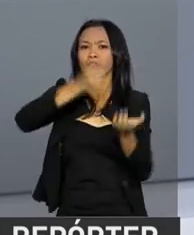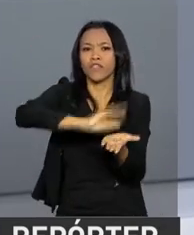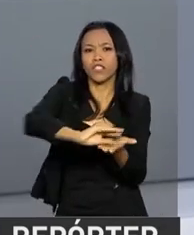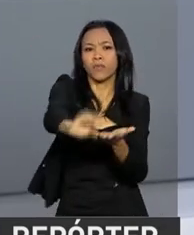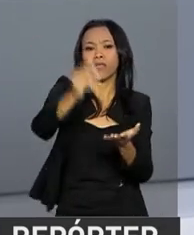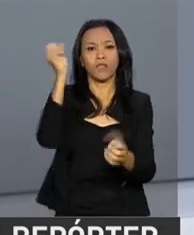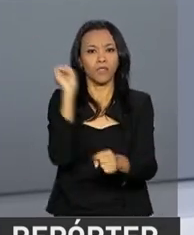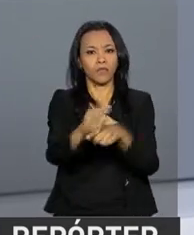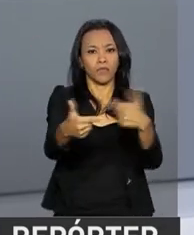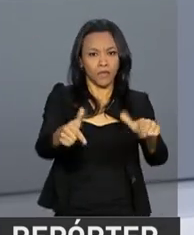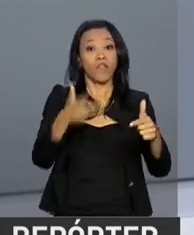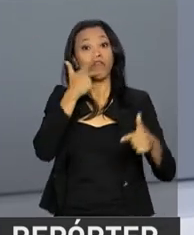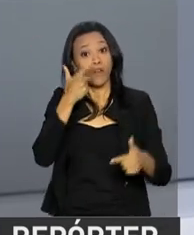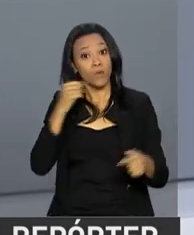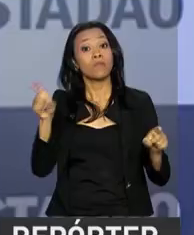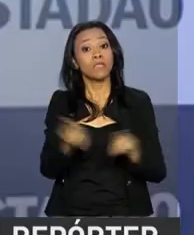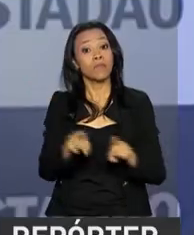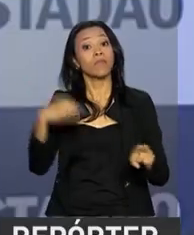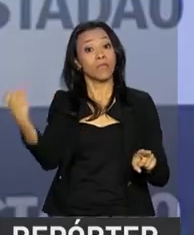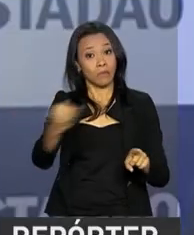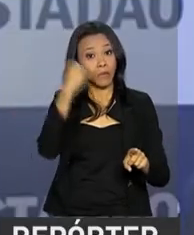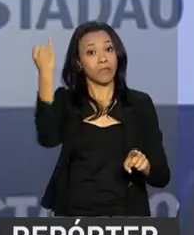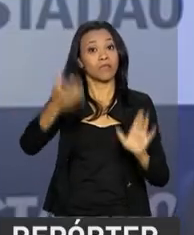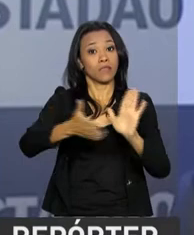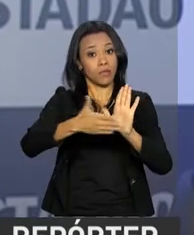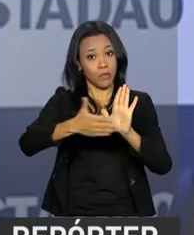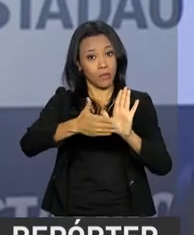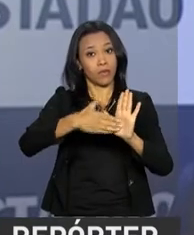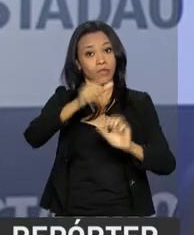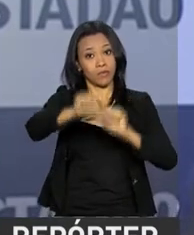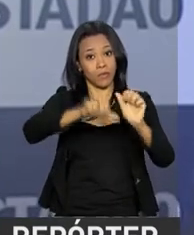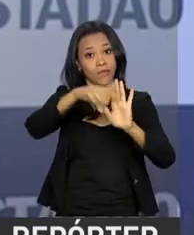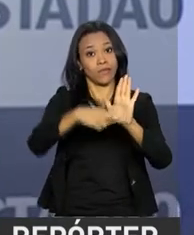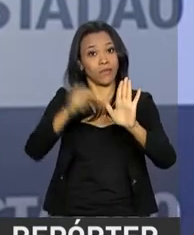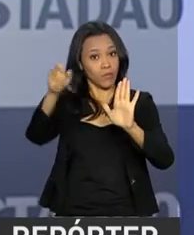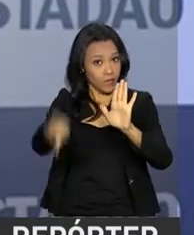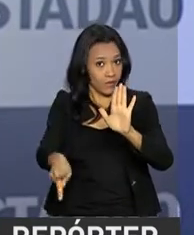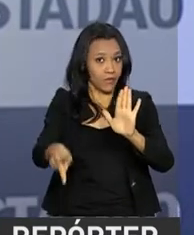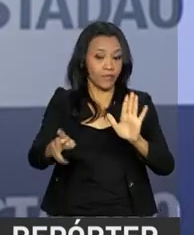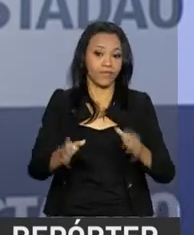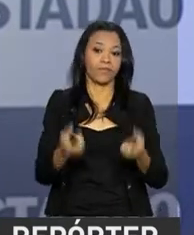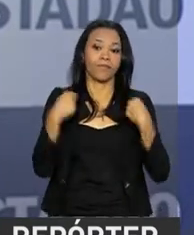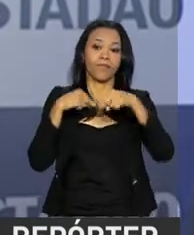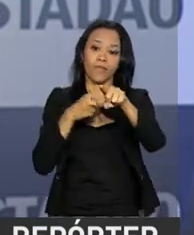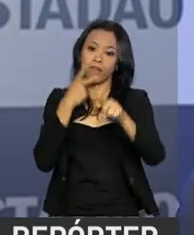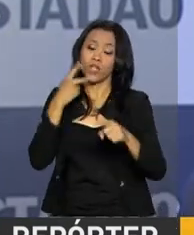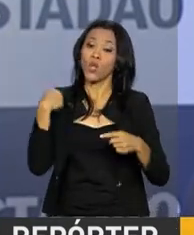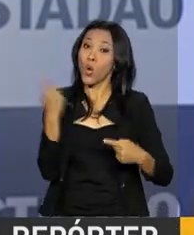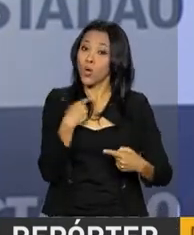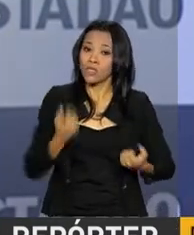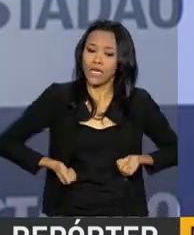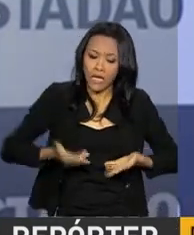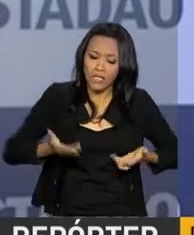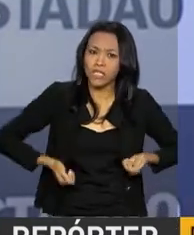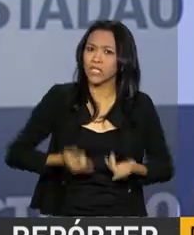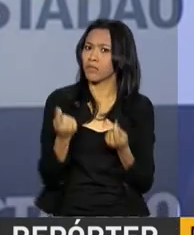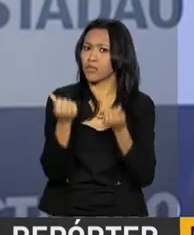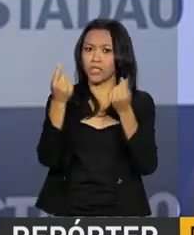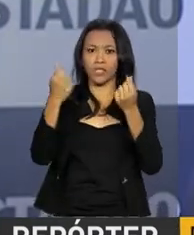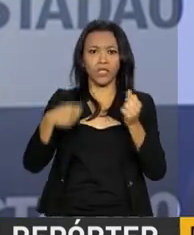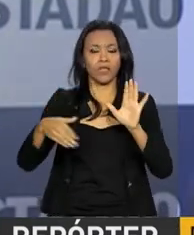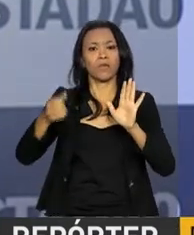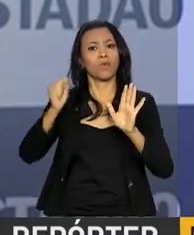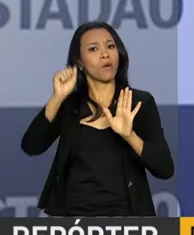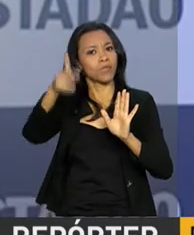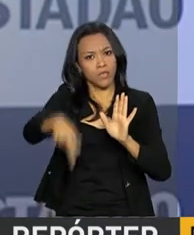da reforma da previdência nós estamos gastando demais com previdência e menos com as outras